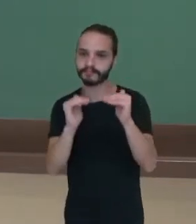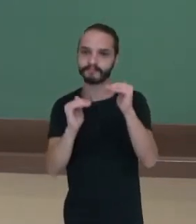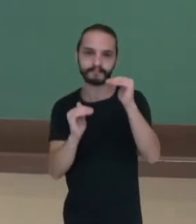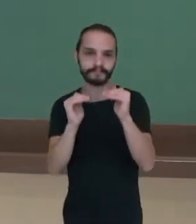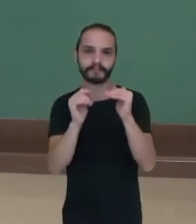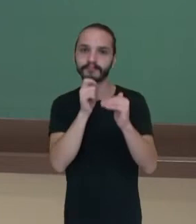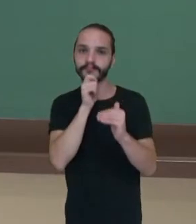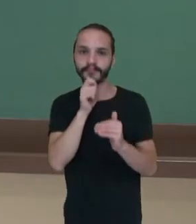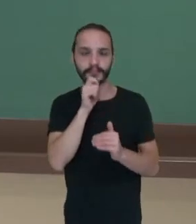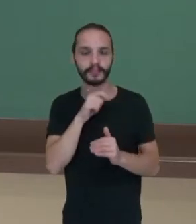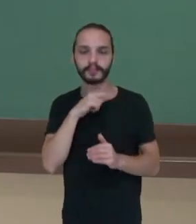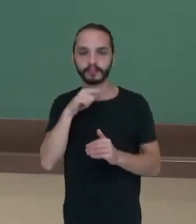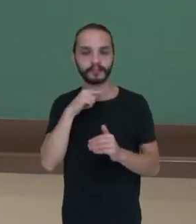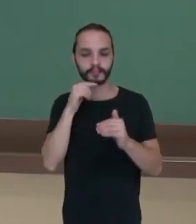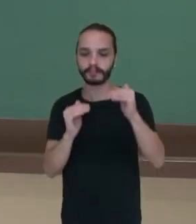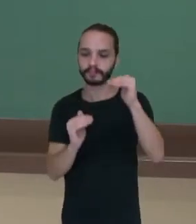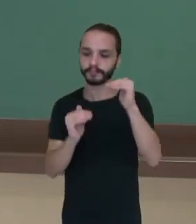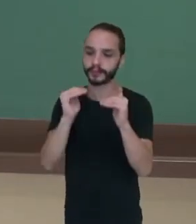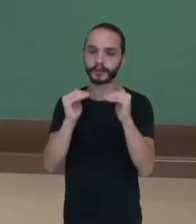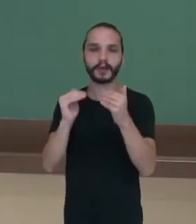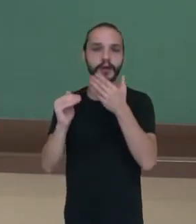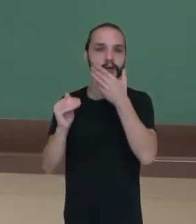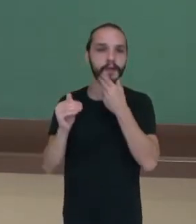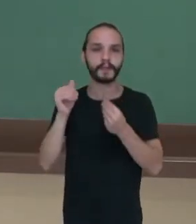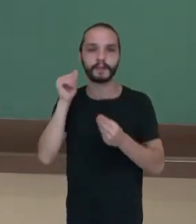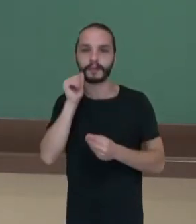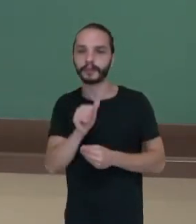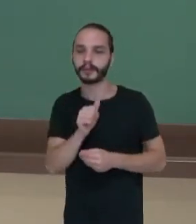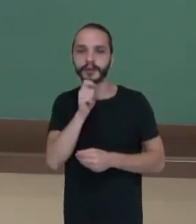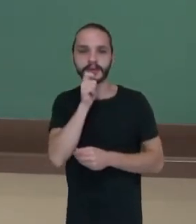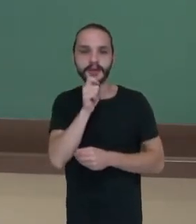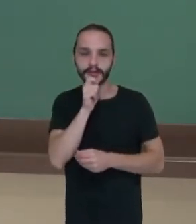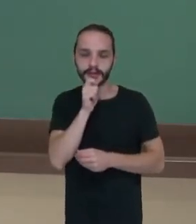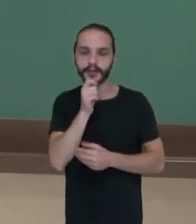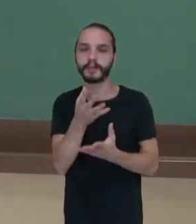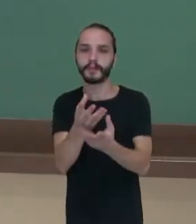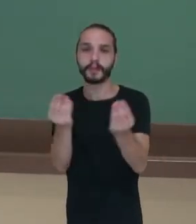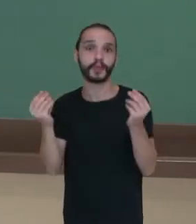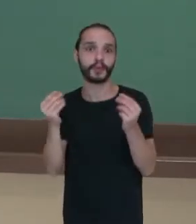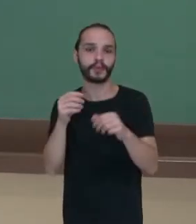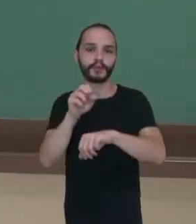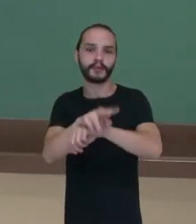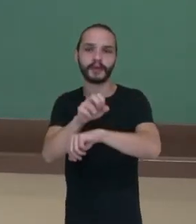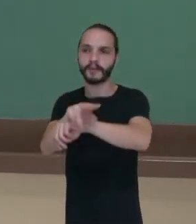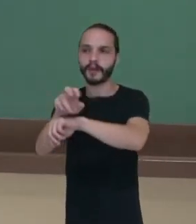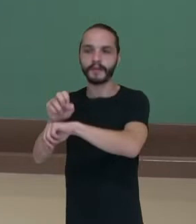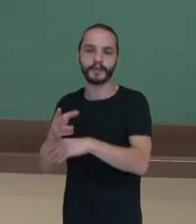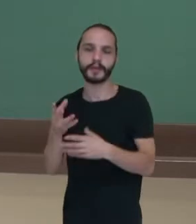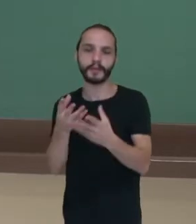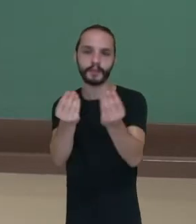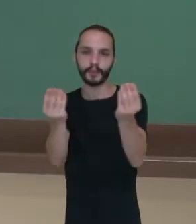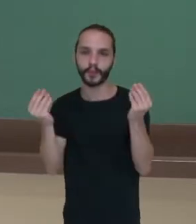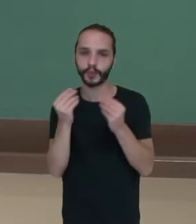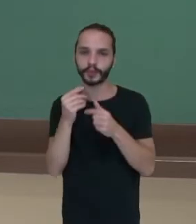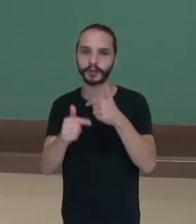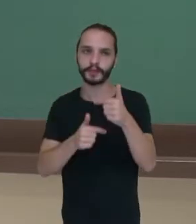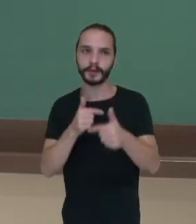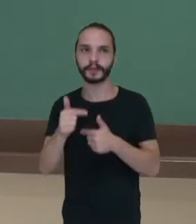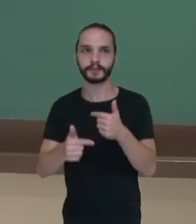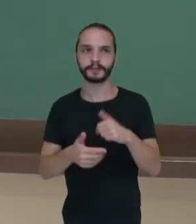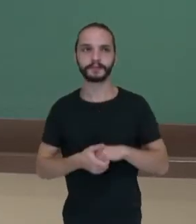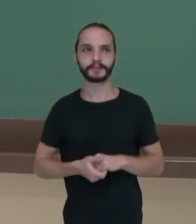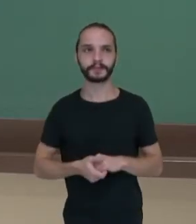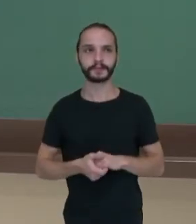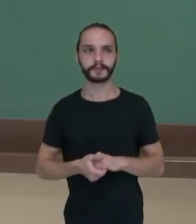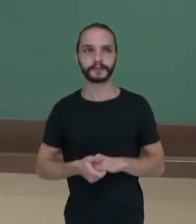equiparados, ou seja, não são iguais para homens e para mulheres em muitas funções na sociedade, né, no mercado de trabalho. E